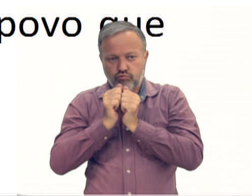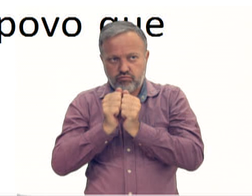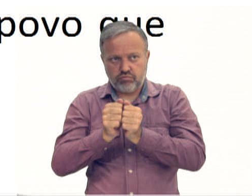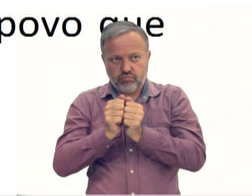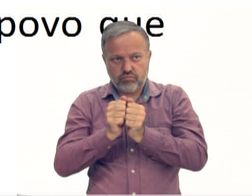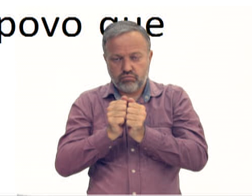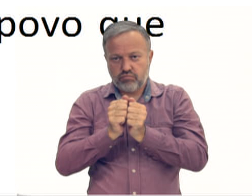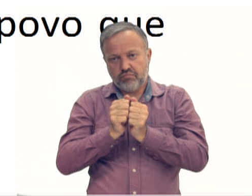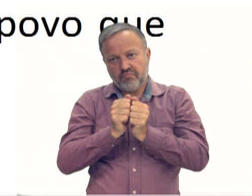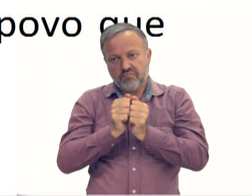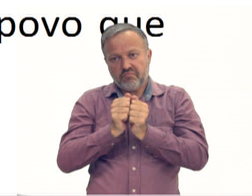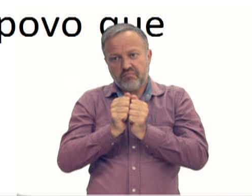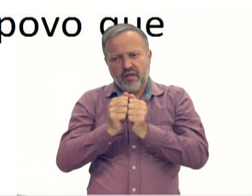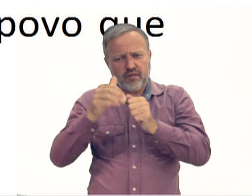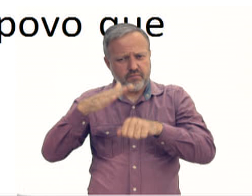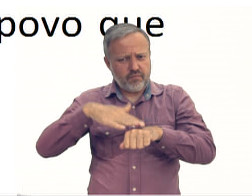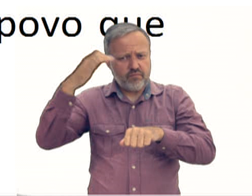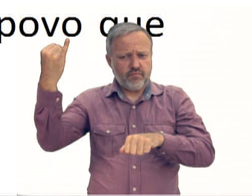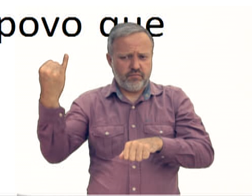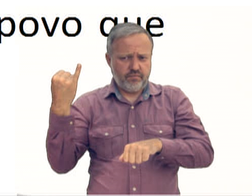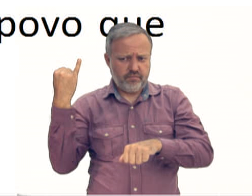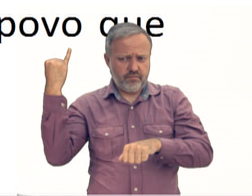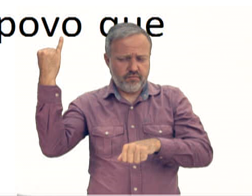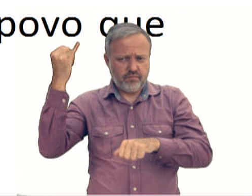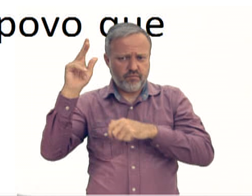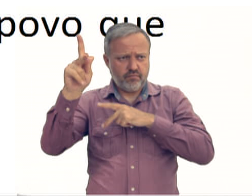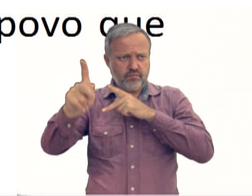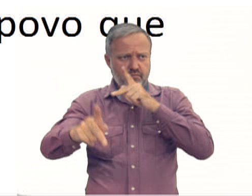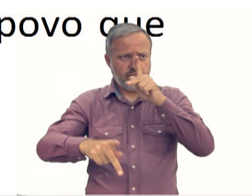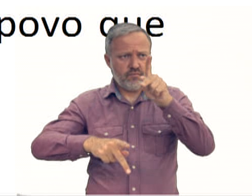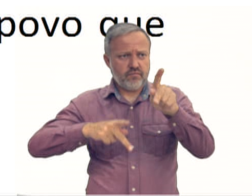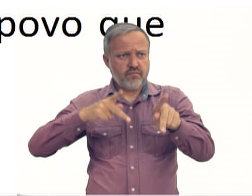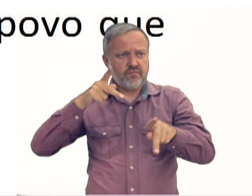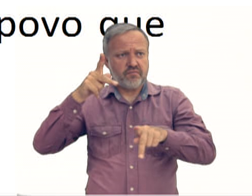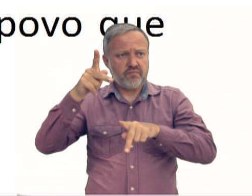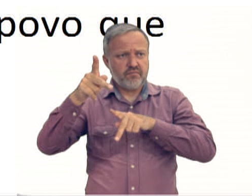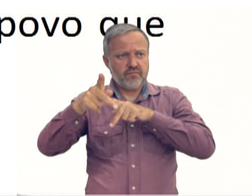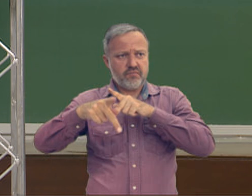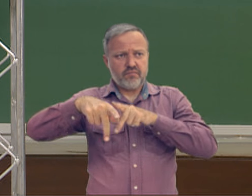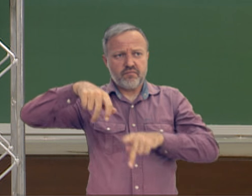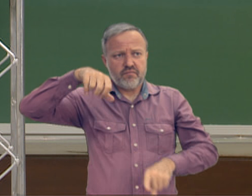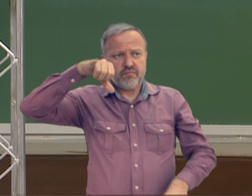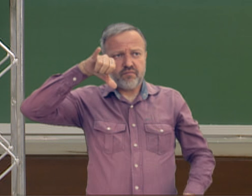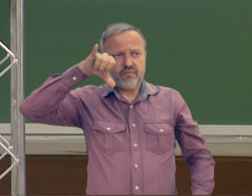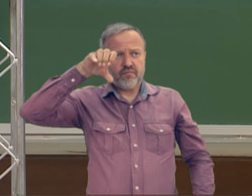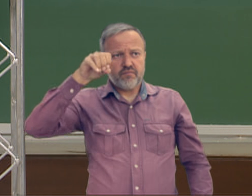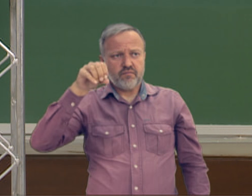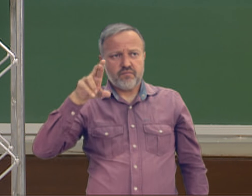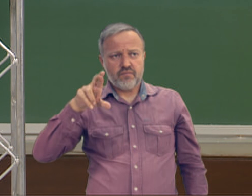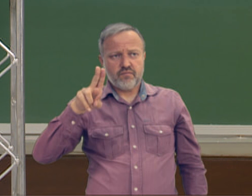mais importância para seu povo que chamamos de Yorubá.